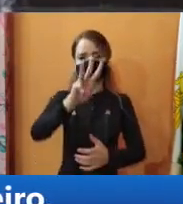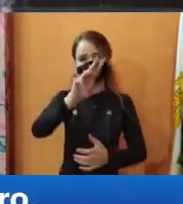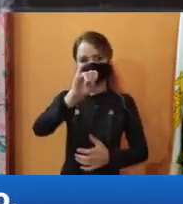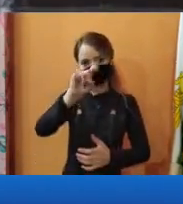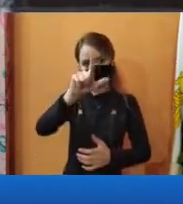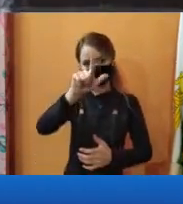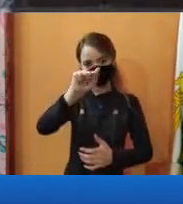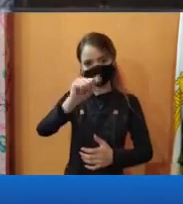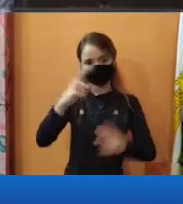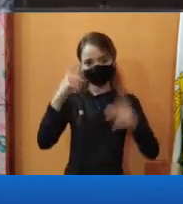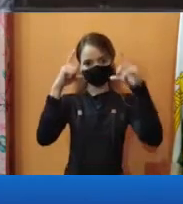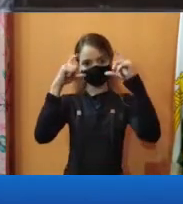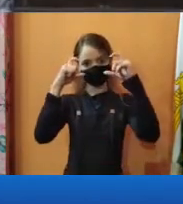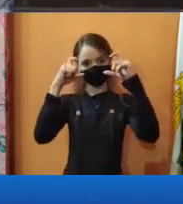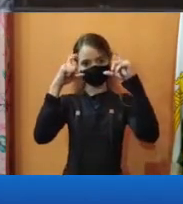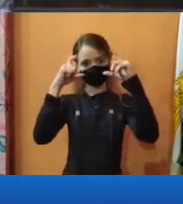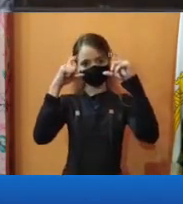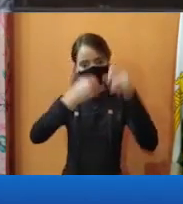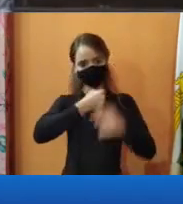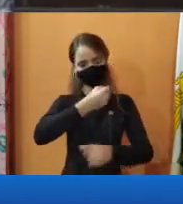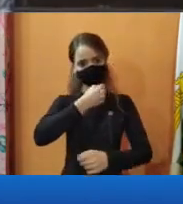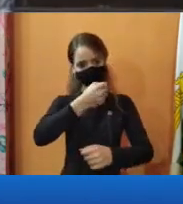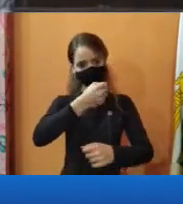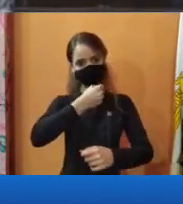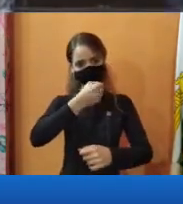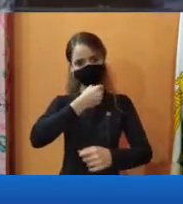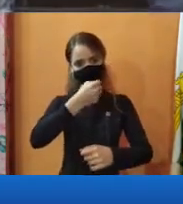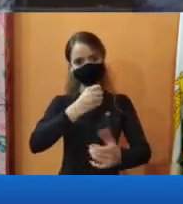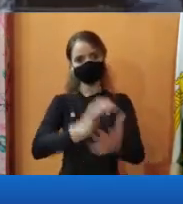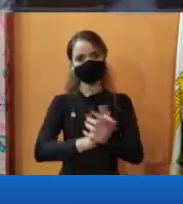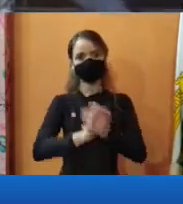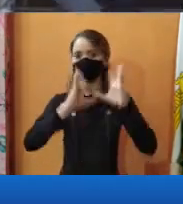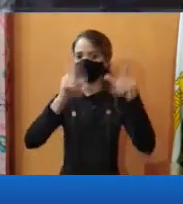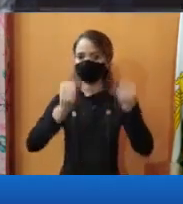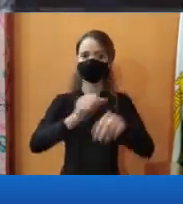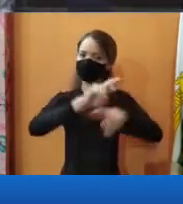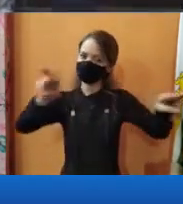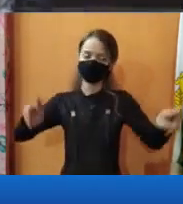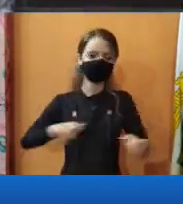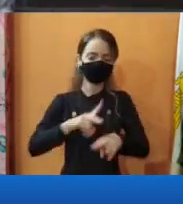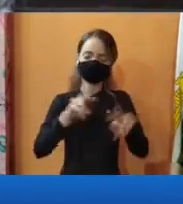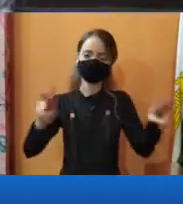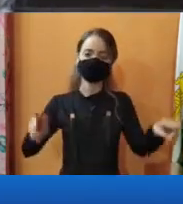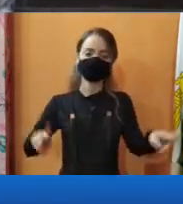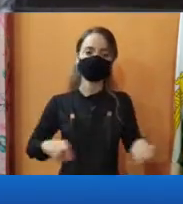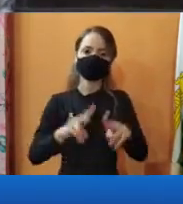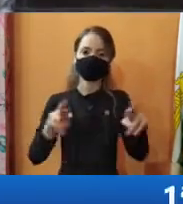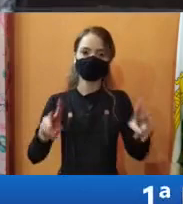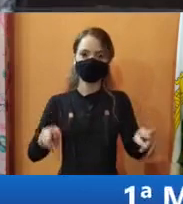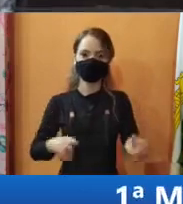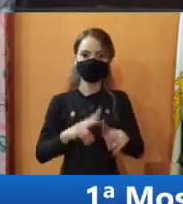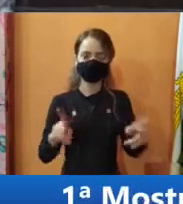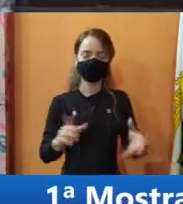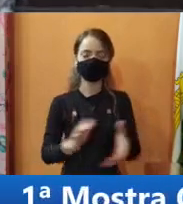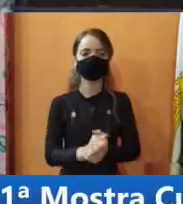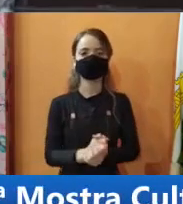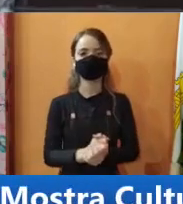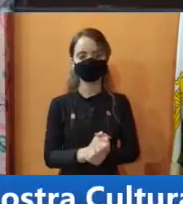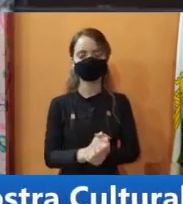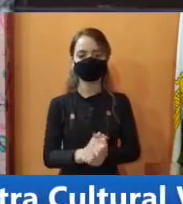fotógrafo, é jornalista, é socorrista, é um bom brilho, é mil